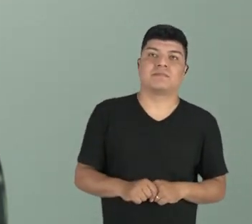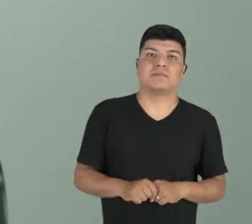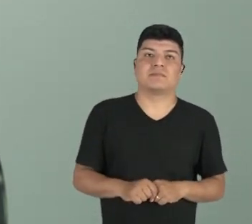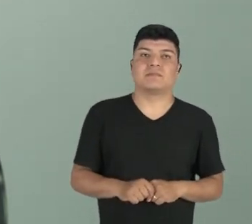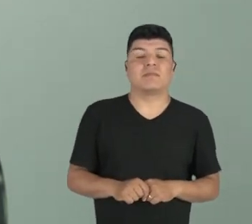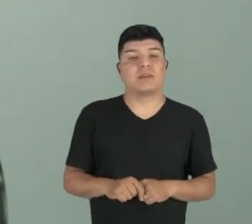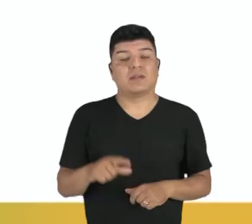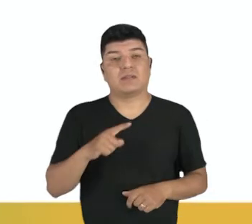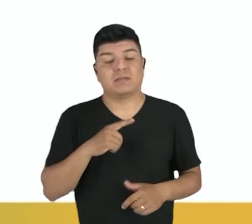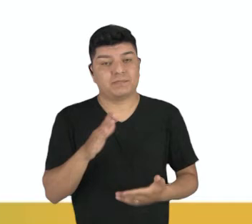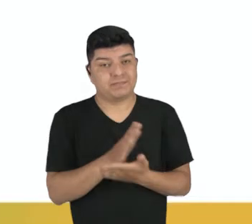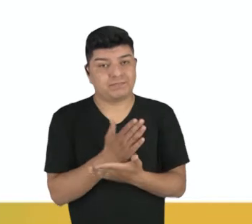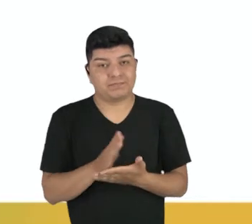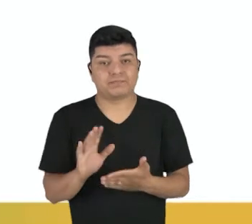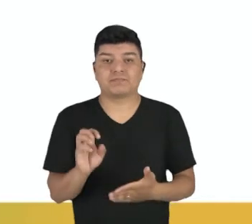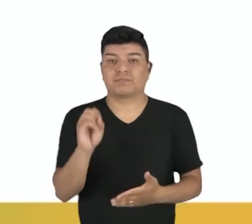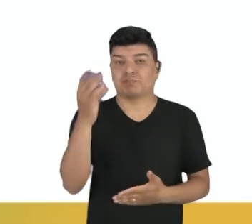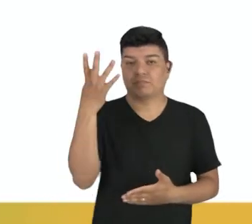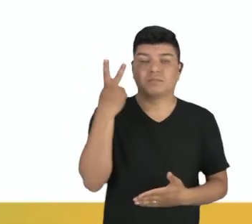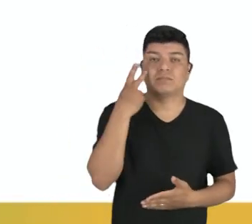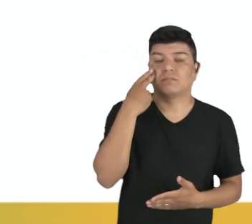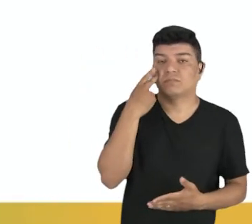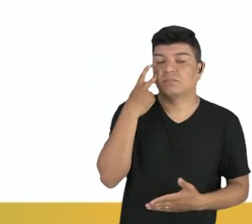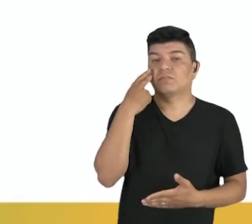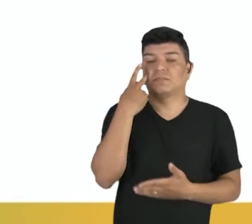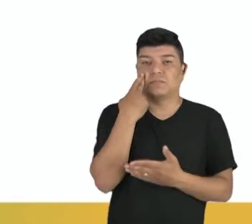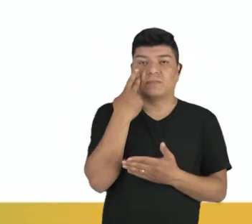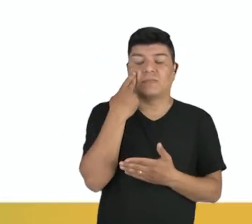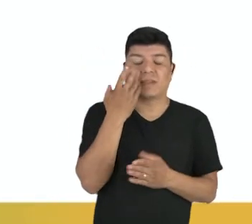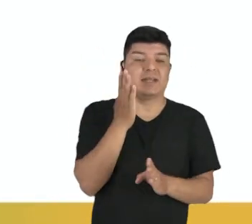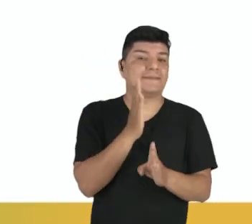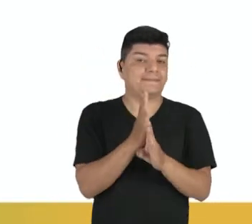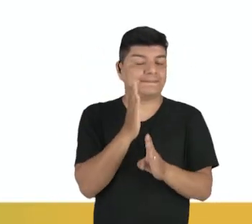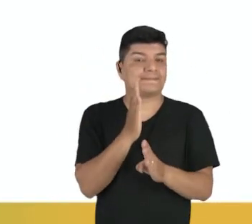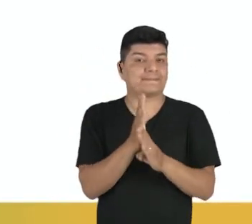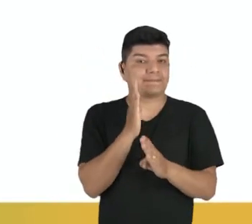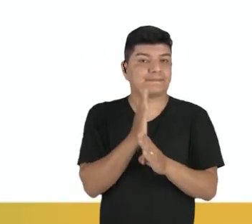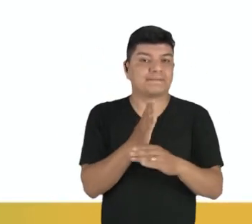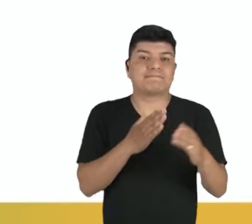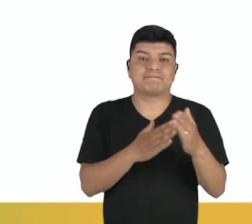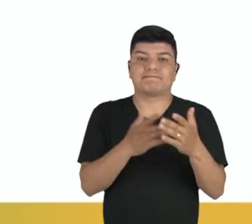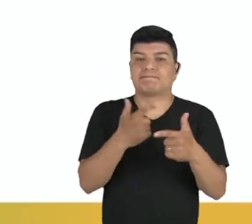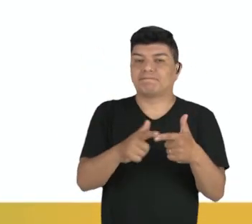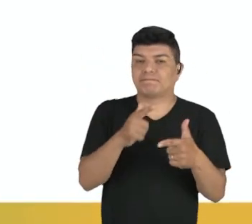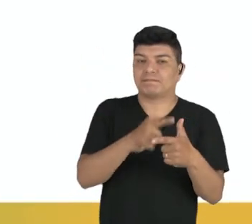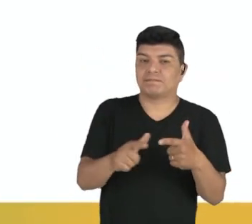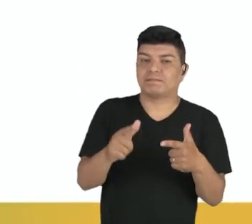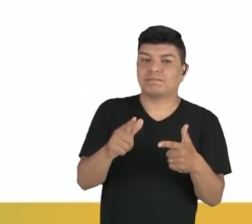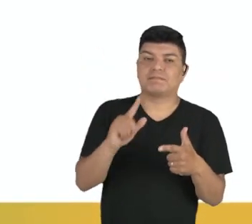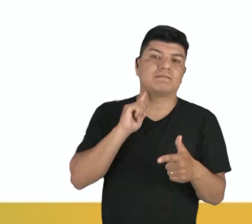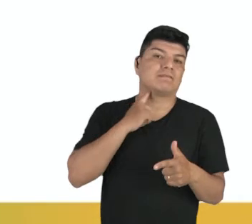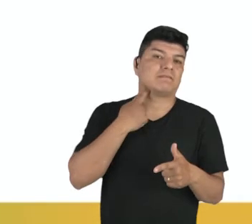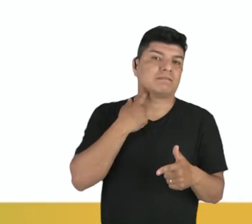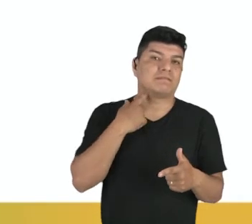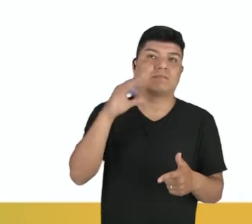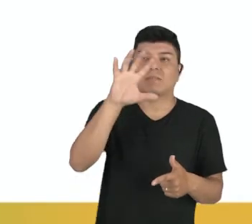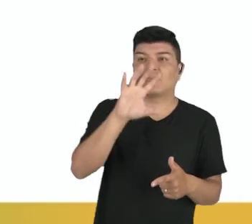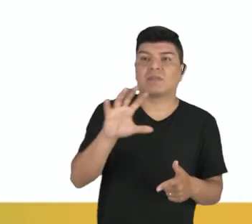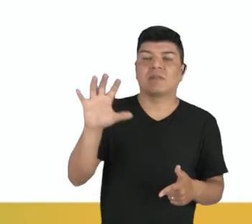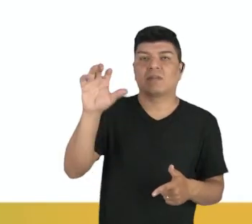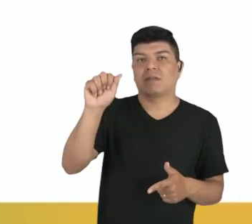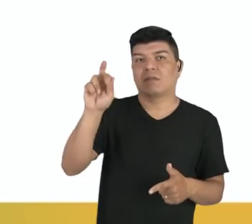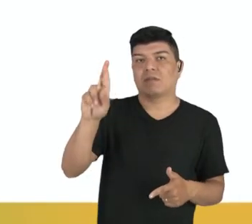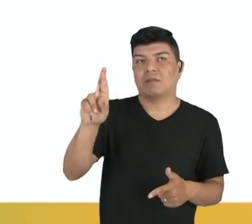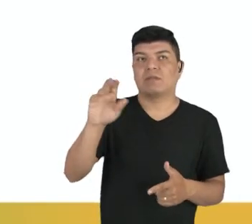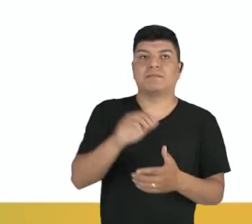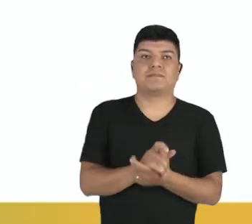também alguns fenômenos naturais que também acontecem por conta desses impactos causadores da poluição do ar, que são dois,